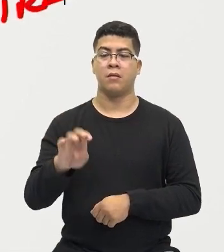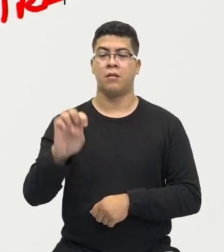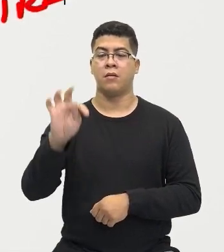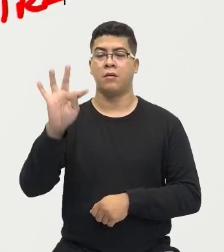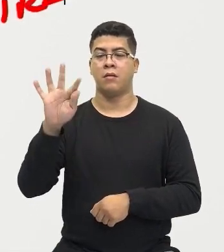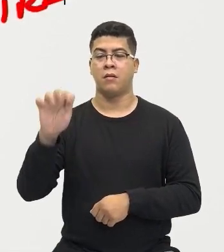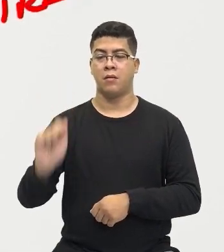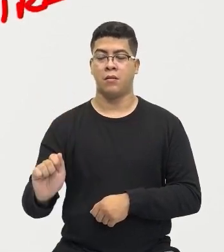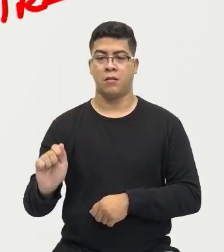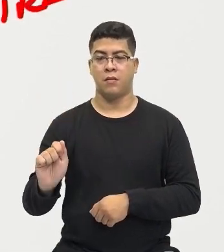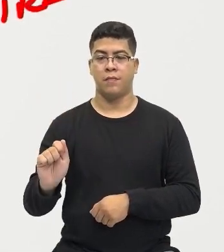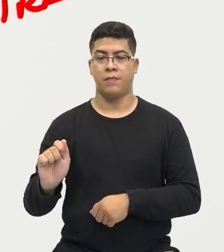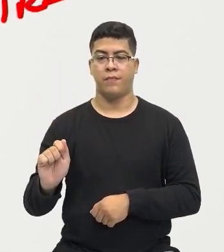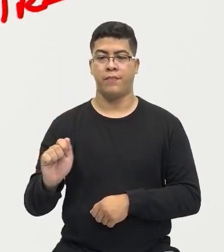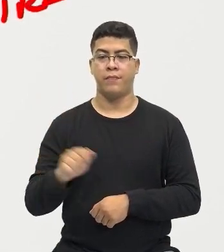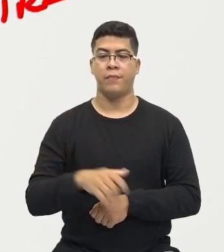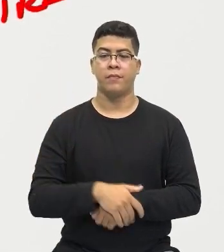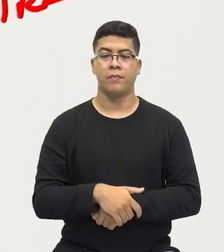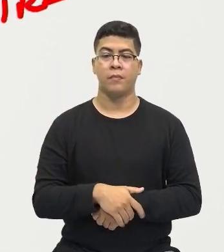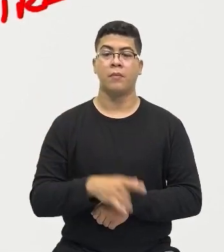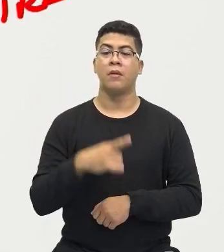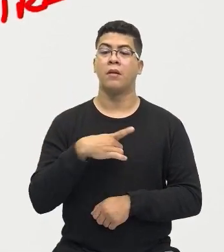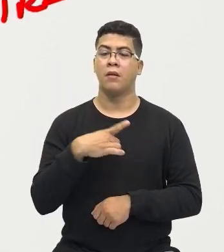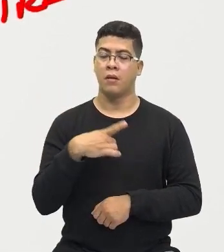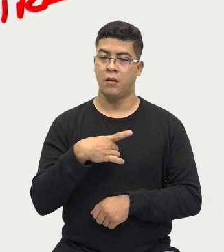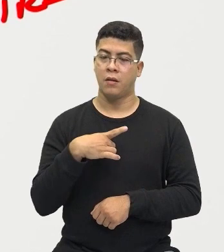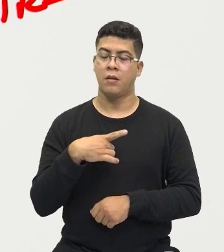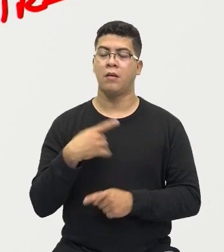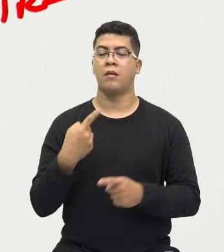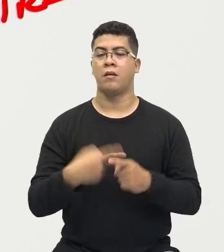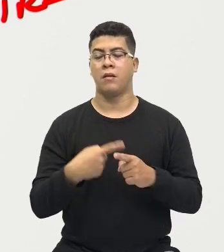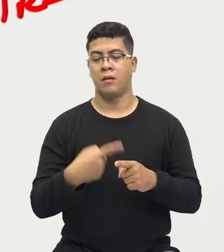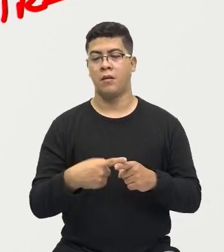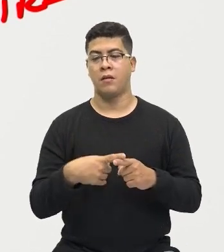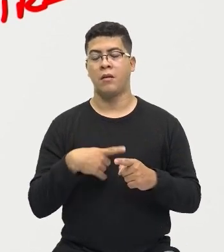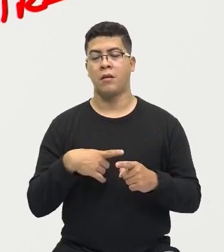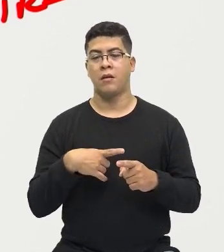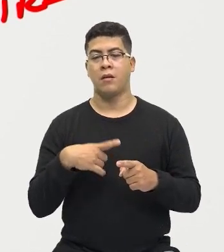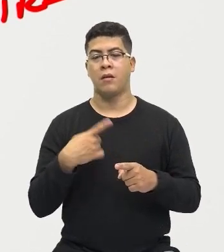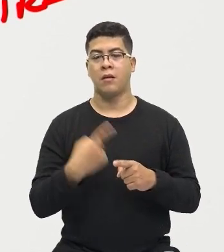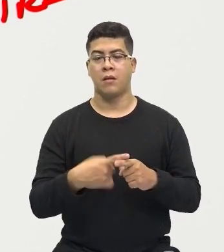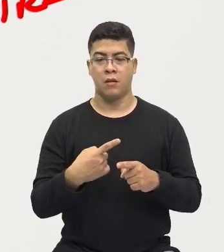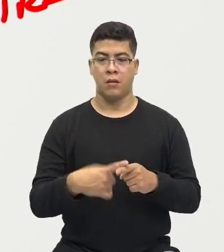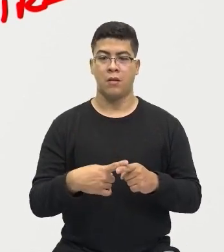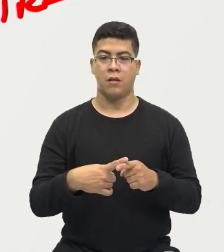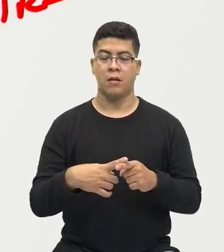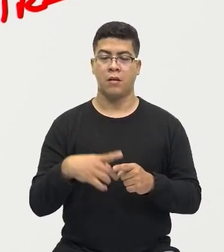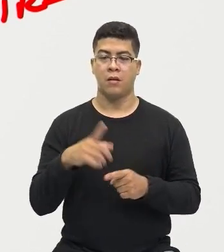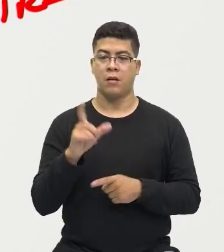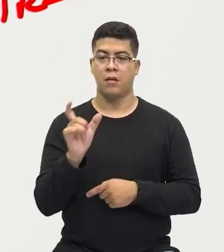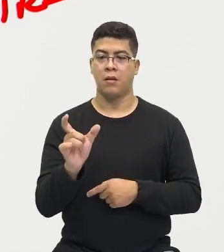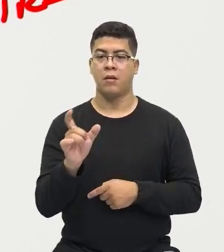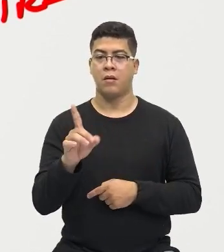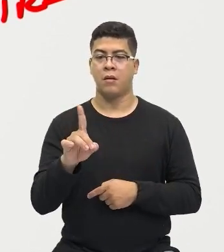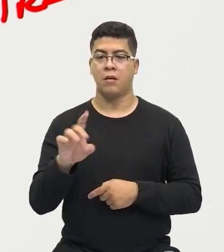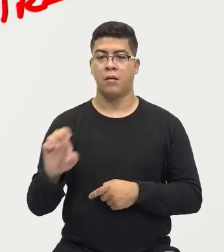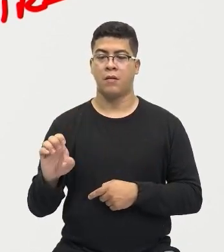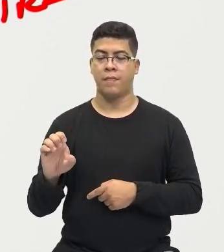tem a preposição. Tem a preposição. Ó, né? Muito